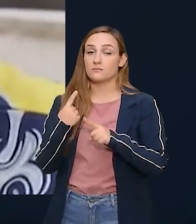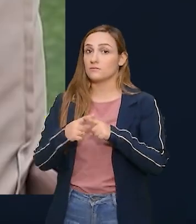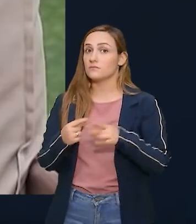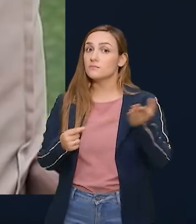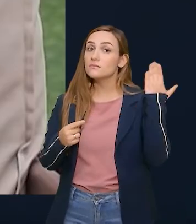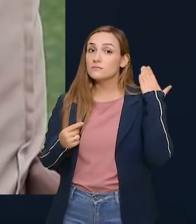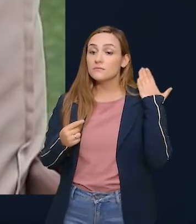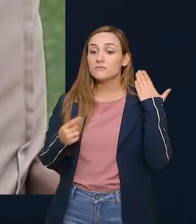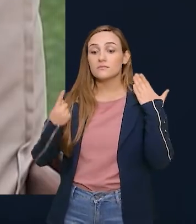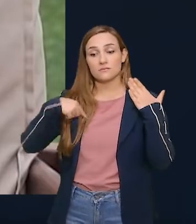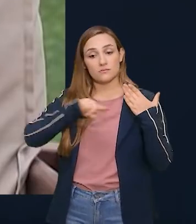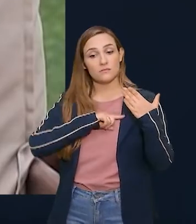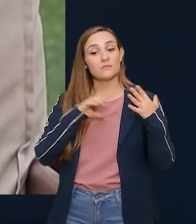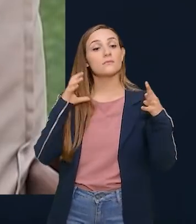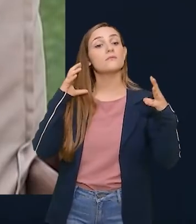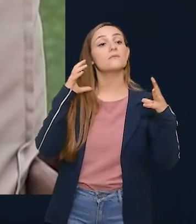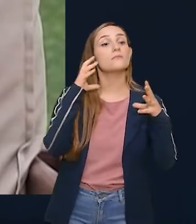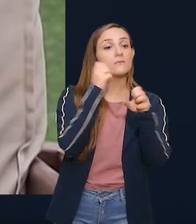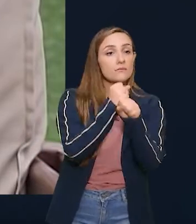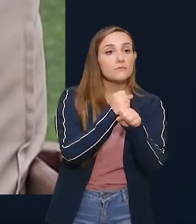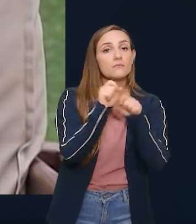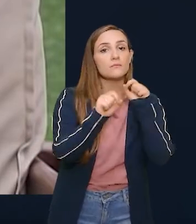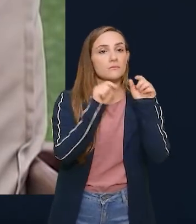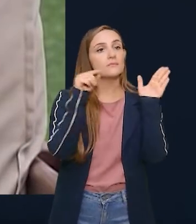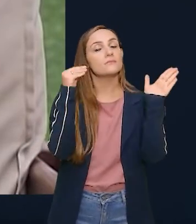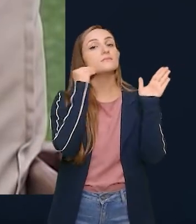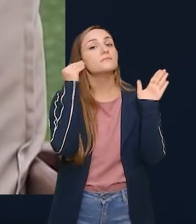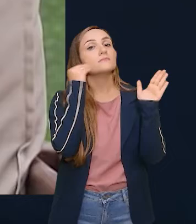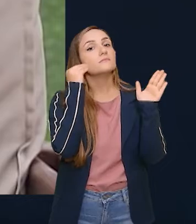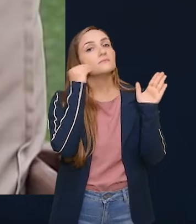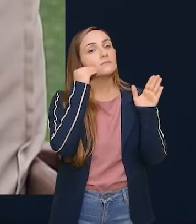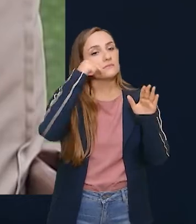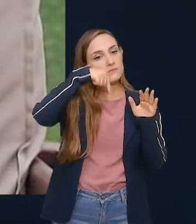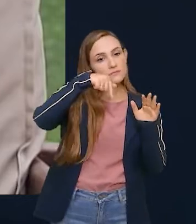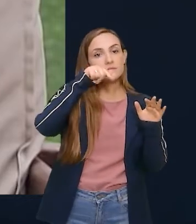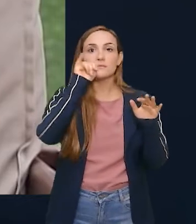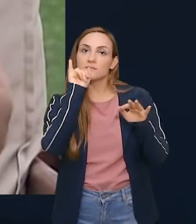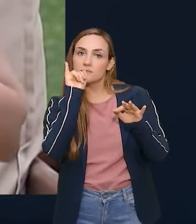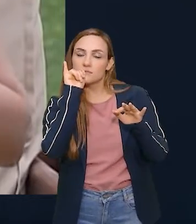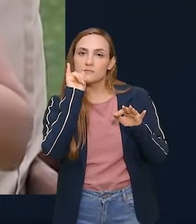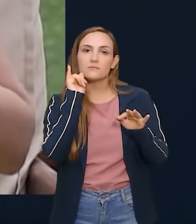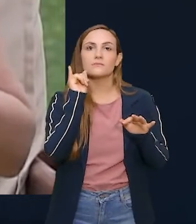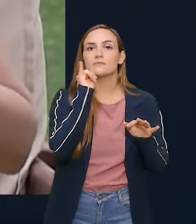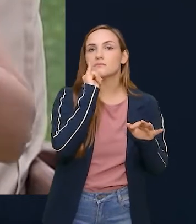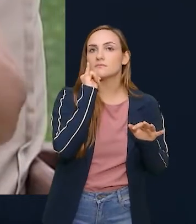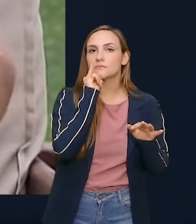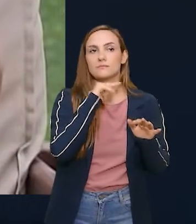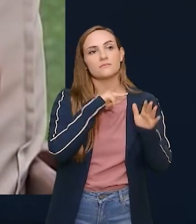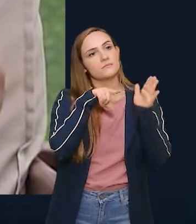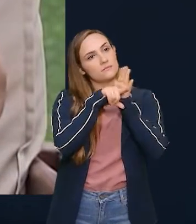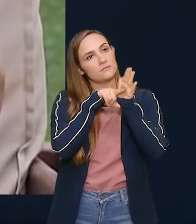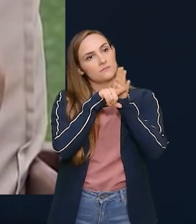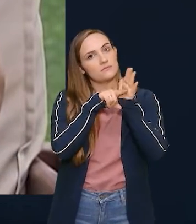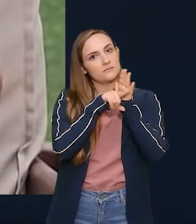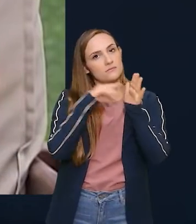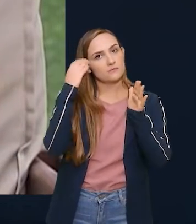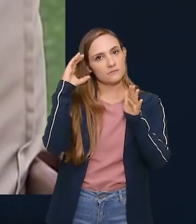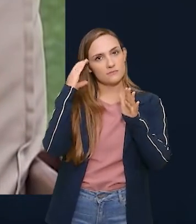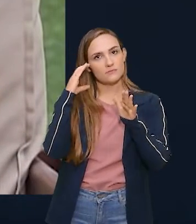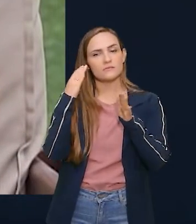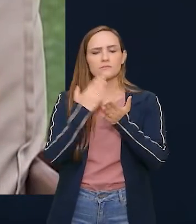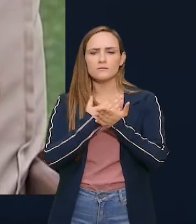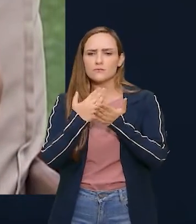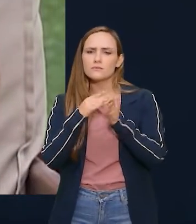desuso. Antigamente, a gente confiava muito nos testes de QI, que foi um boom, né,